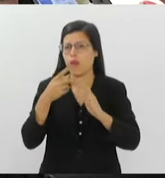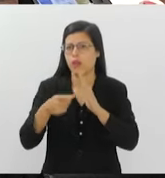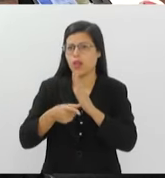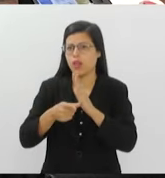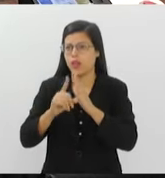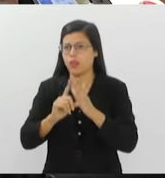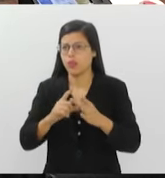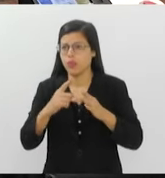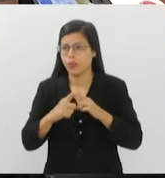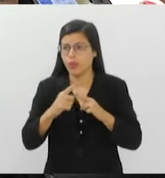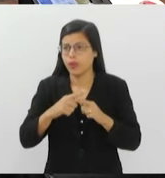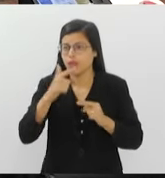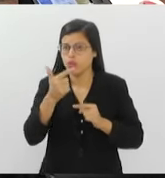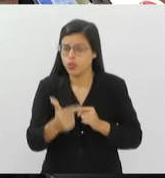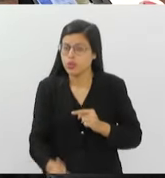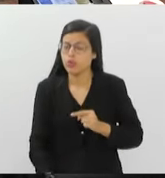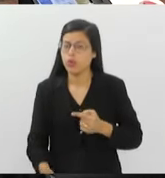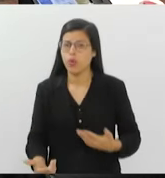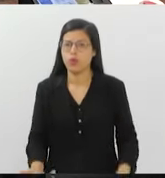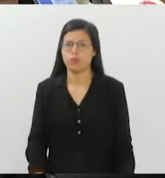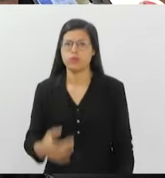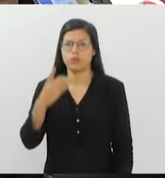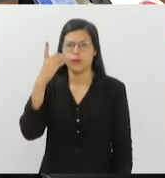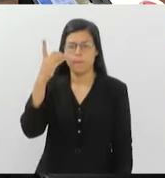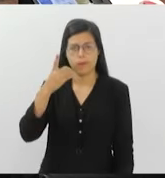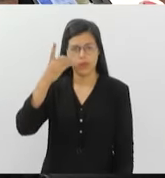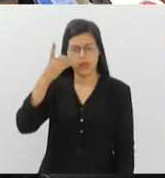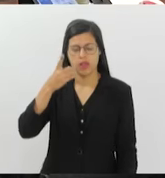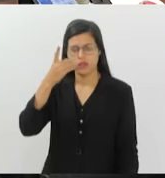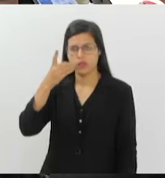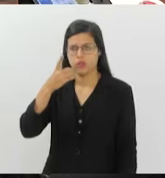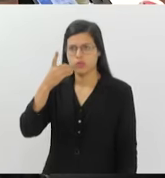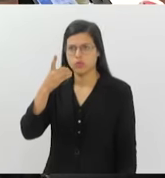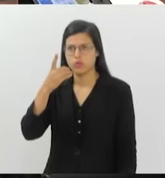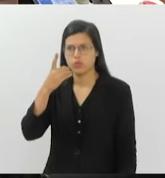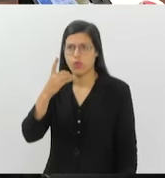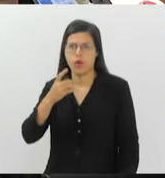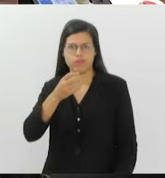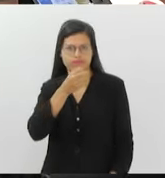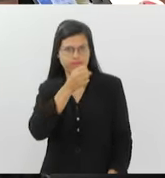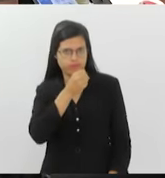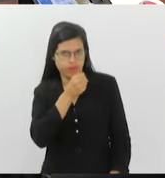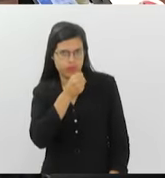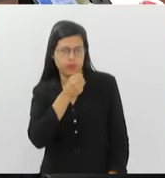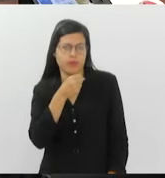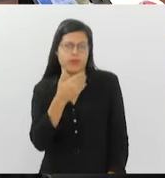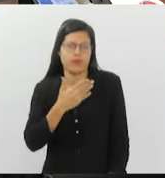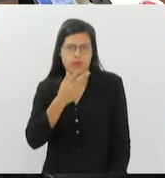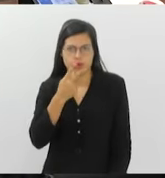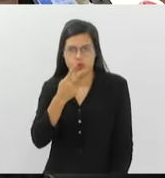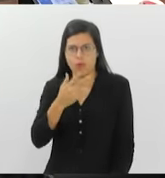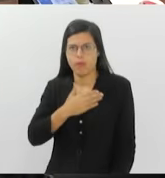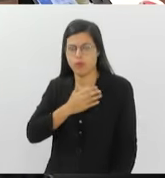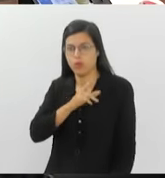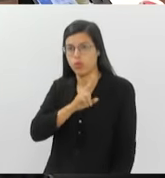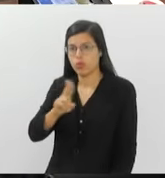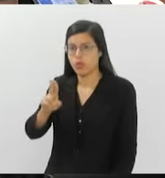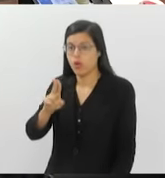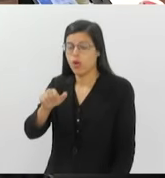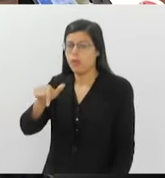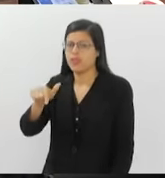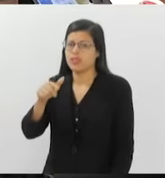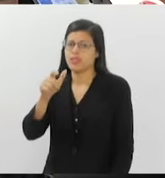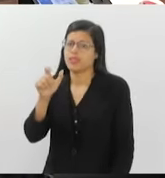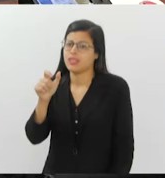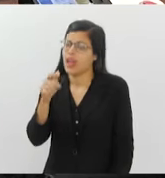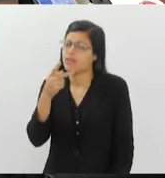porque, novamente, o deputado que foi aí no microfone me citou, ele está sendo